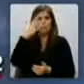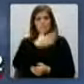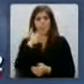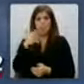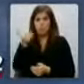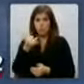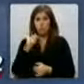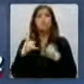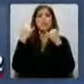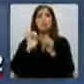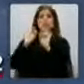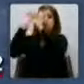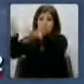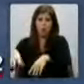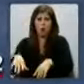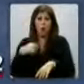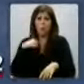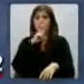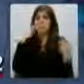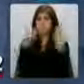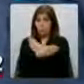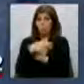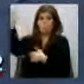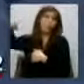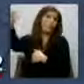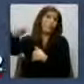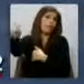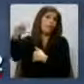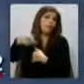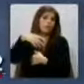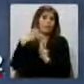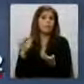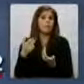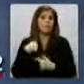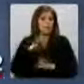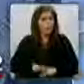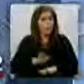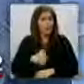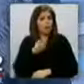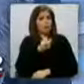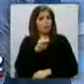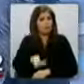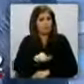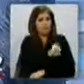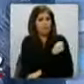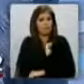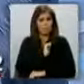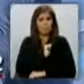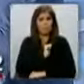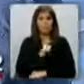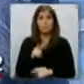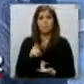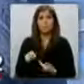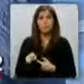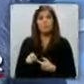para um canto por causa da gripe e ainda me deixam lá morrer. Então, olha, deixa-me cá estar aqui em casa. O atendimento não tem a razão.